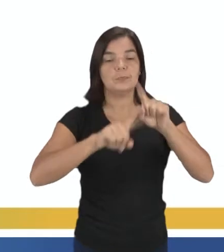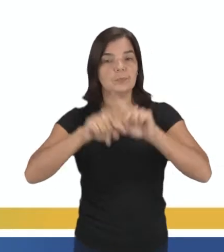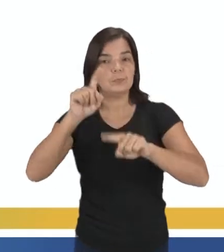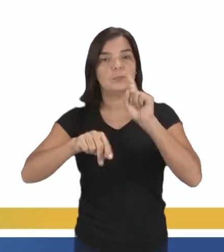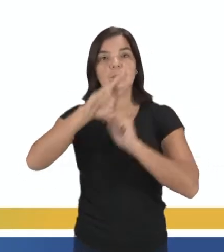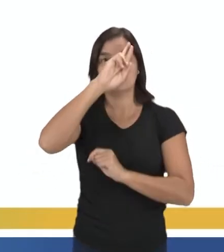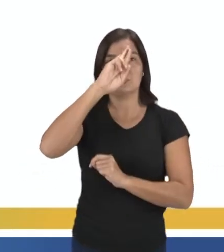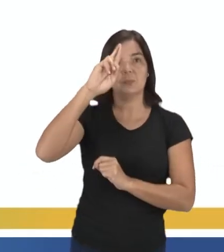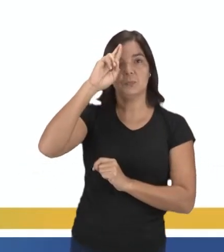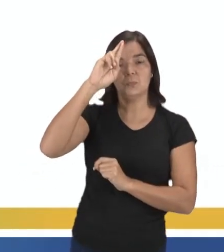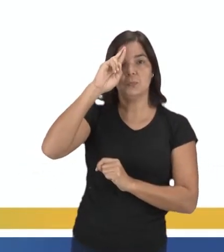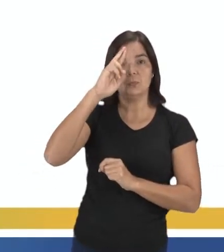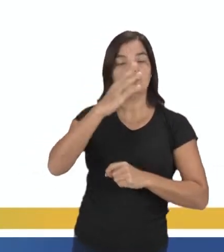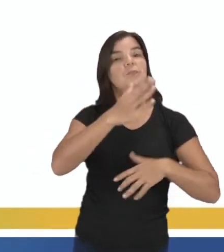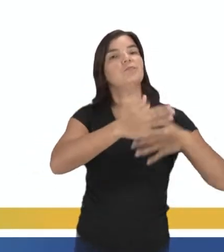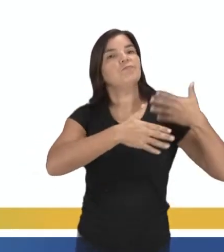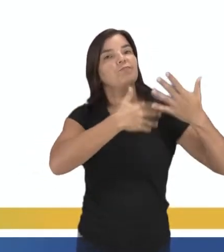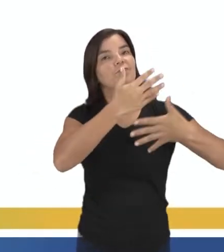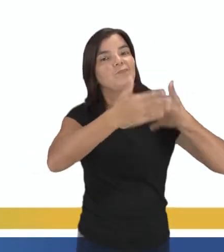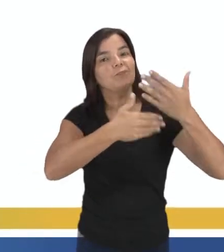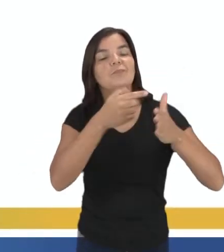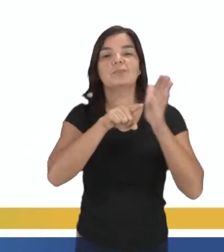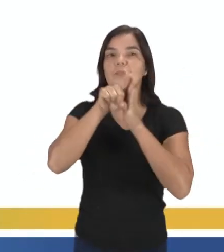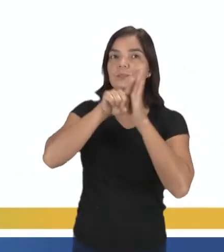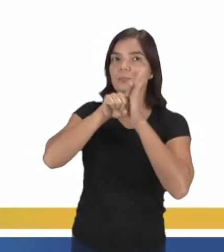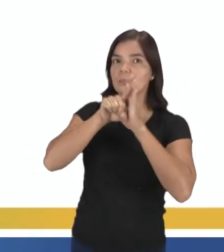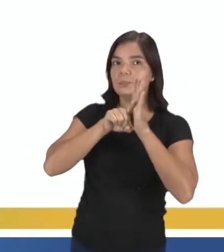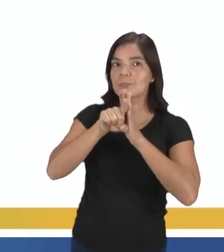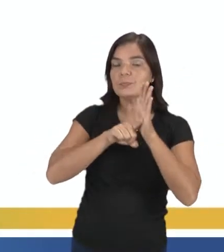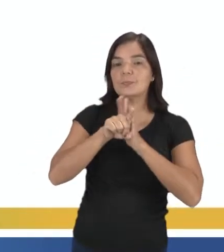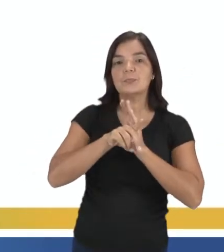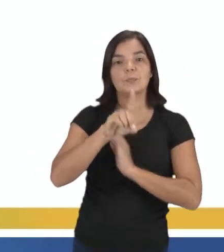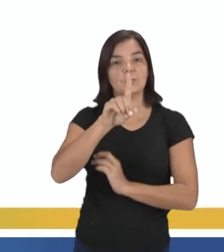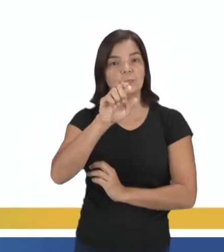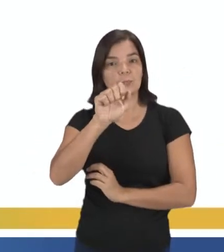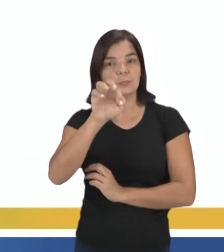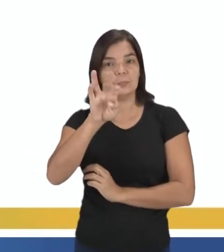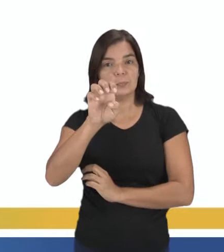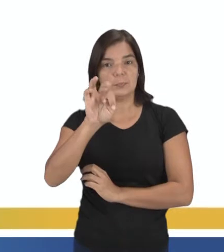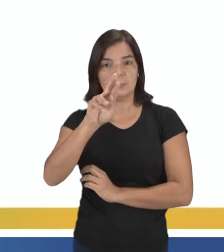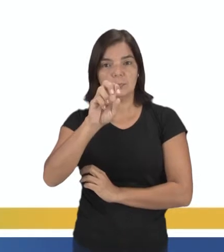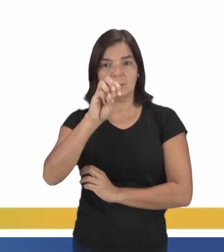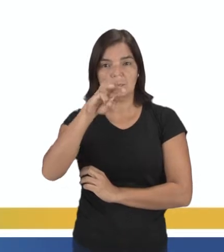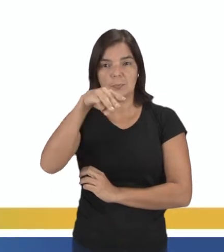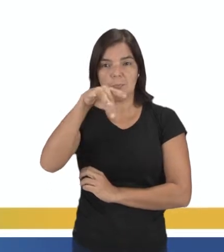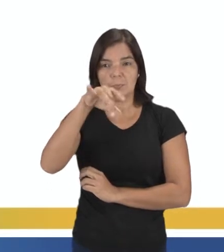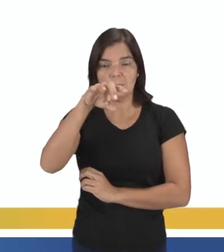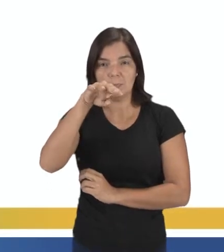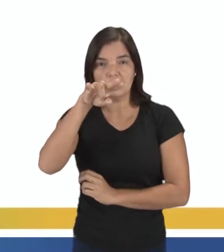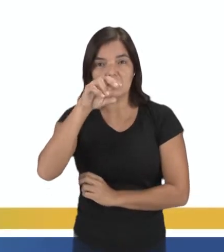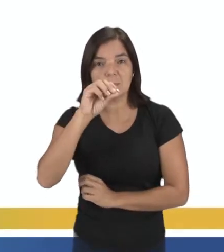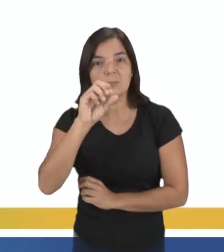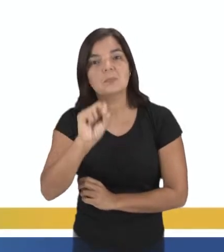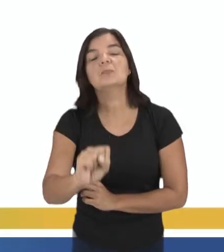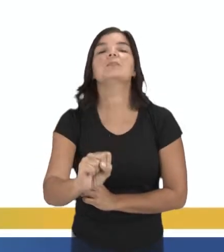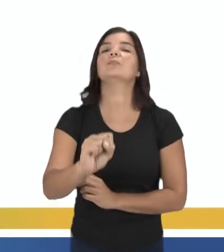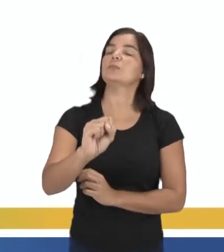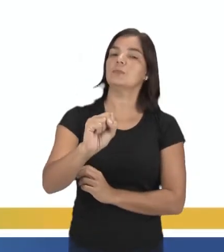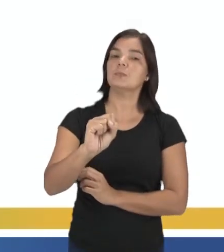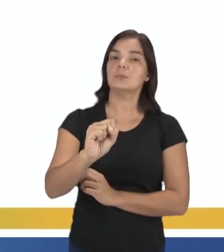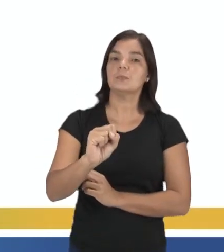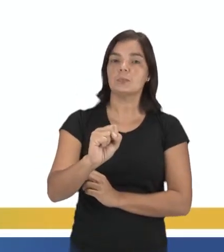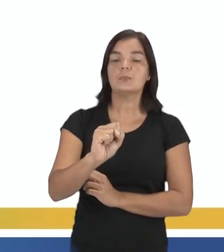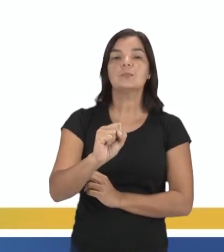materialismo histórico, o evolucionismo de Darwin, ou conhecido também como cientificismo,